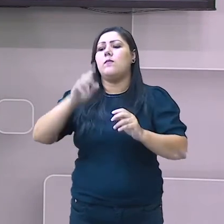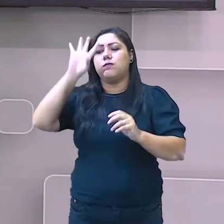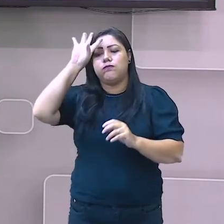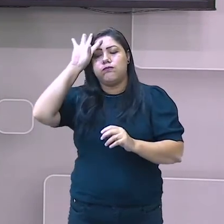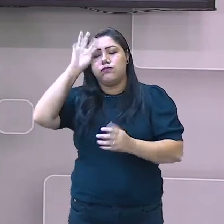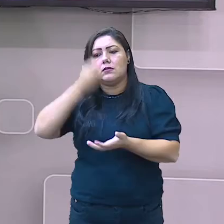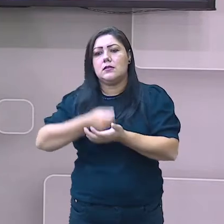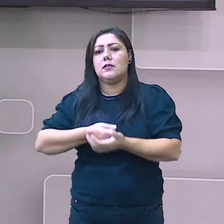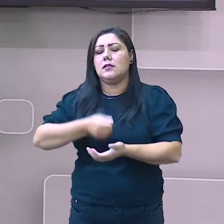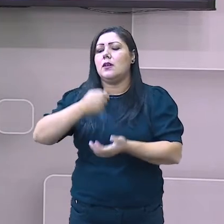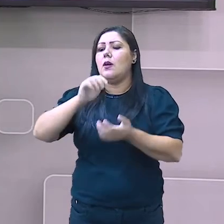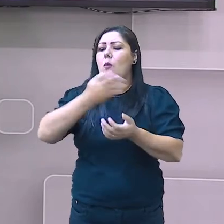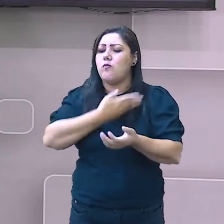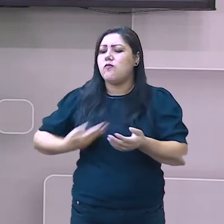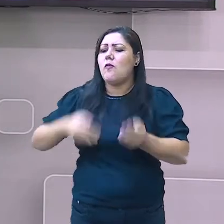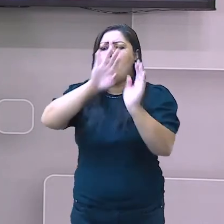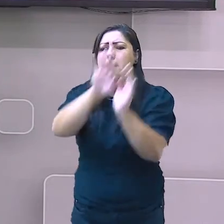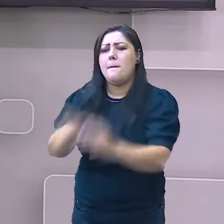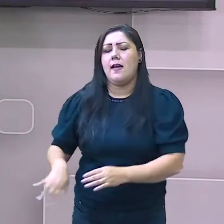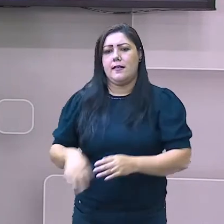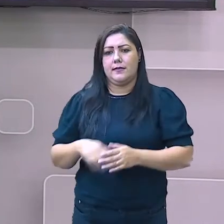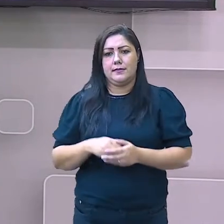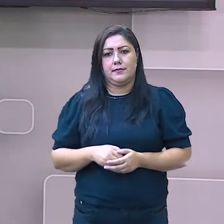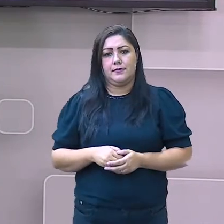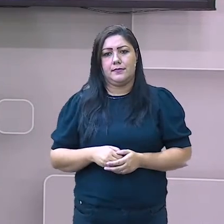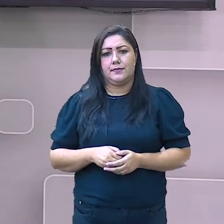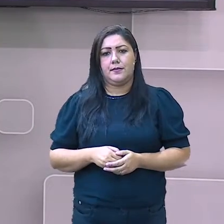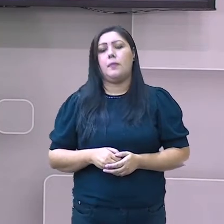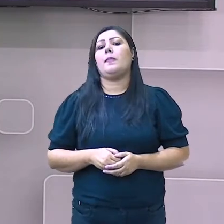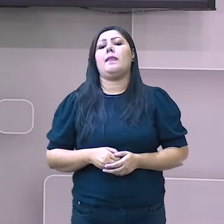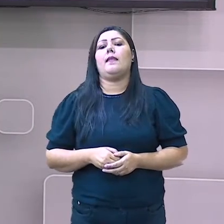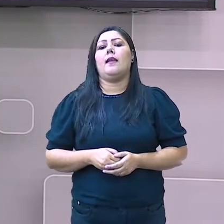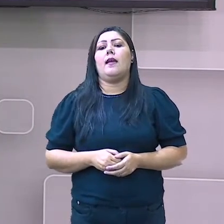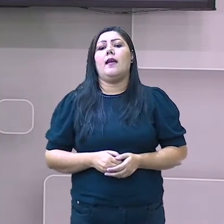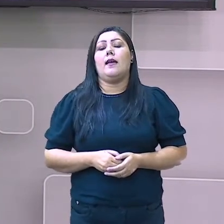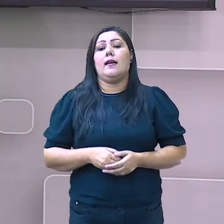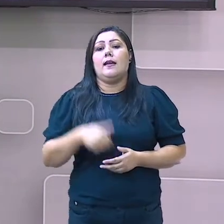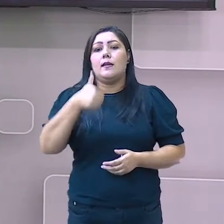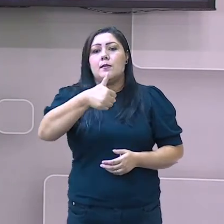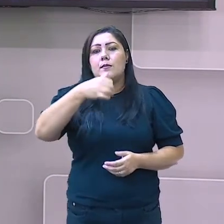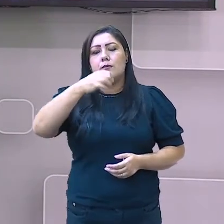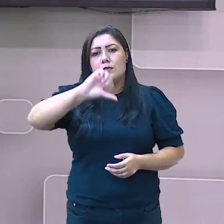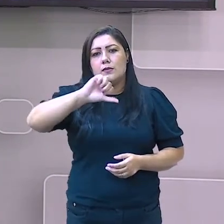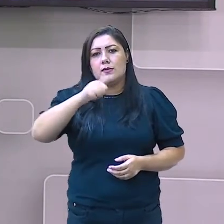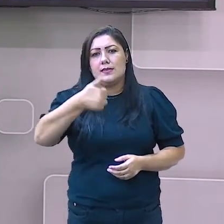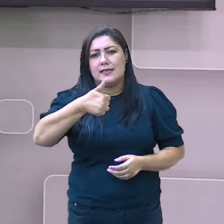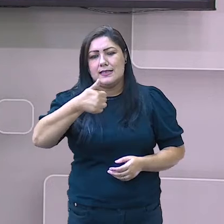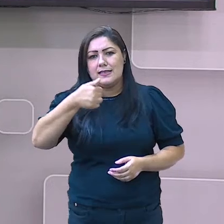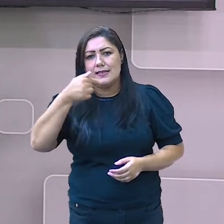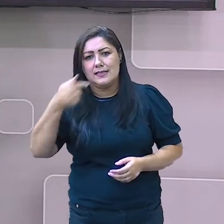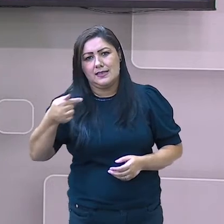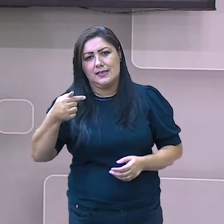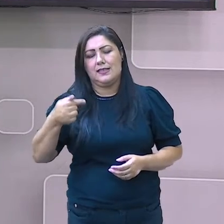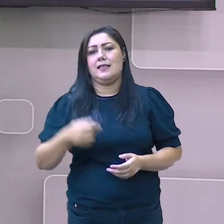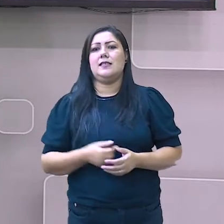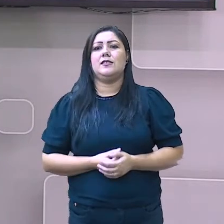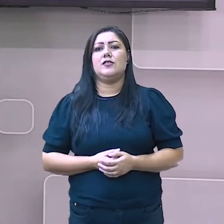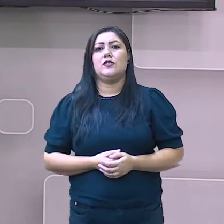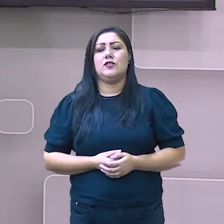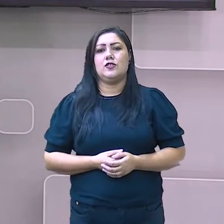Em 25 de outubro de 1917, o Instituto Smolny,